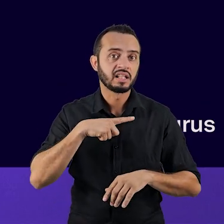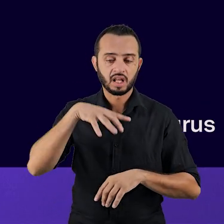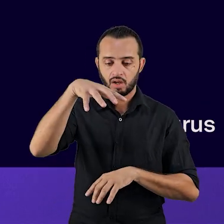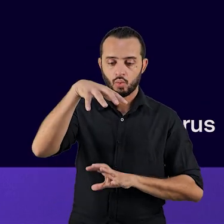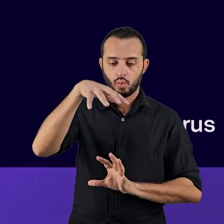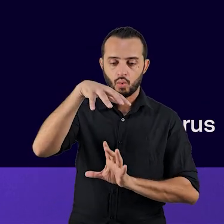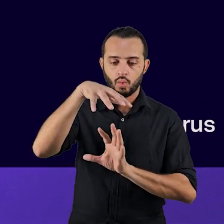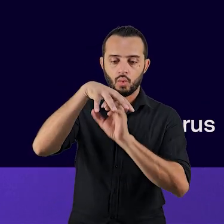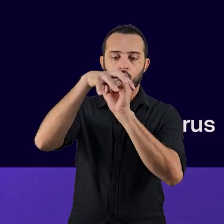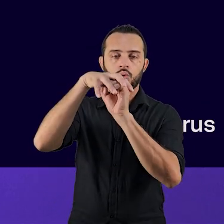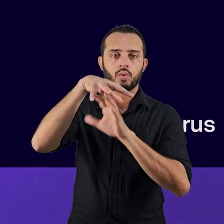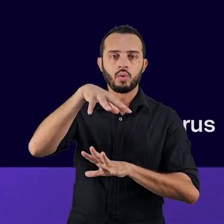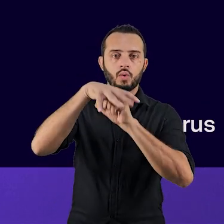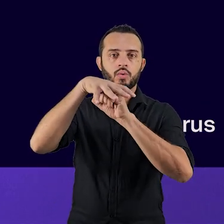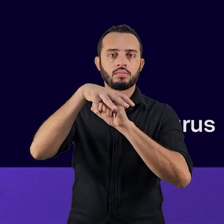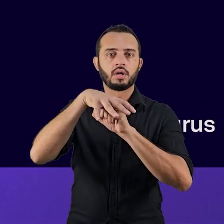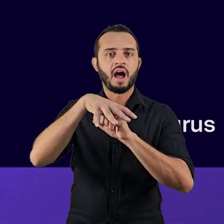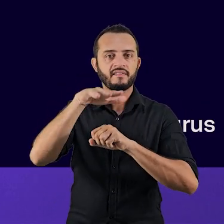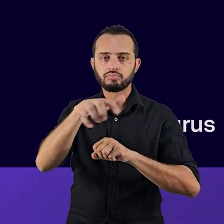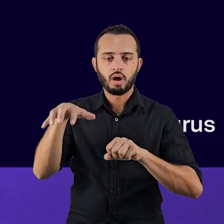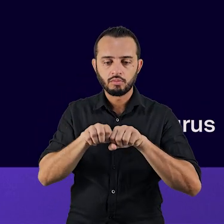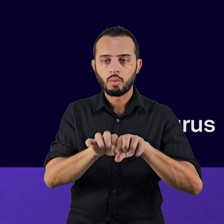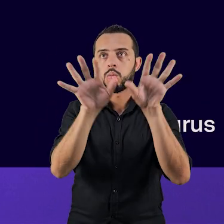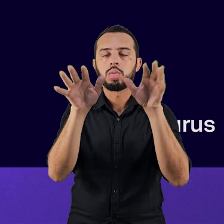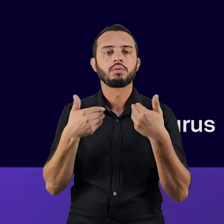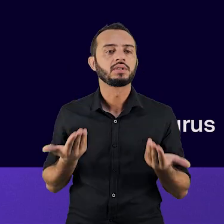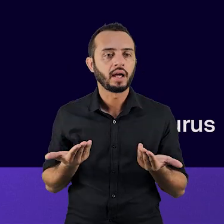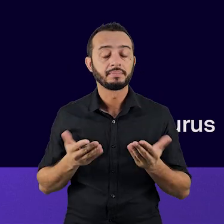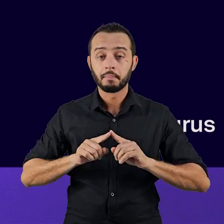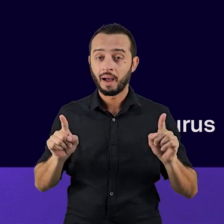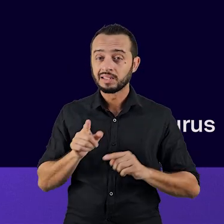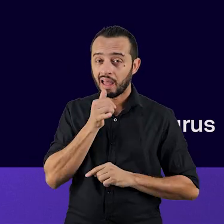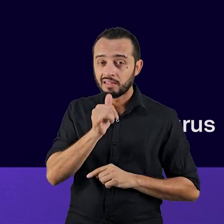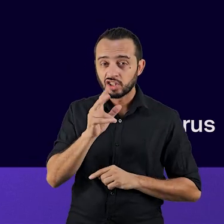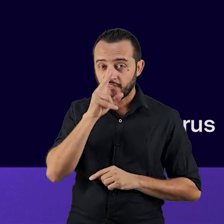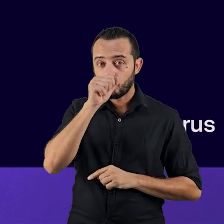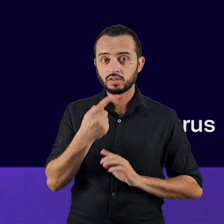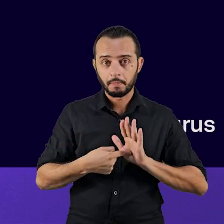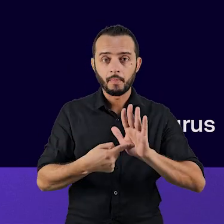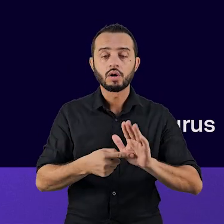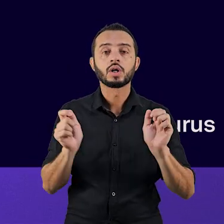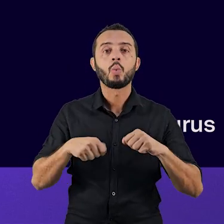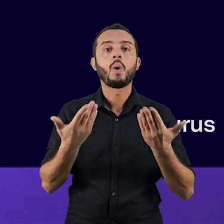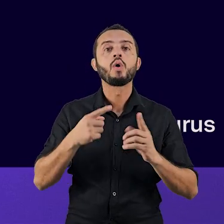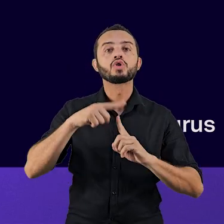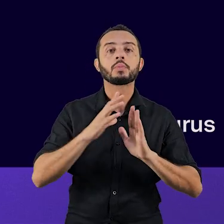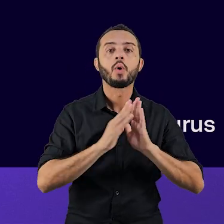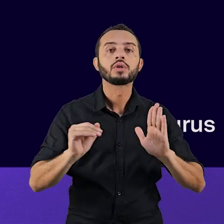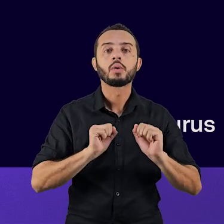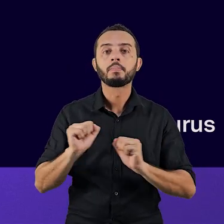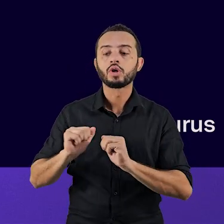a energia me diz até onde o meu sistema pode evoluir, para quais cenários ele pode evoluir, a entropia